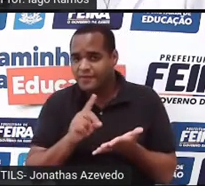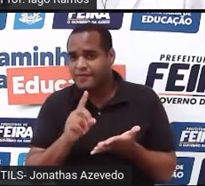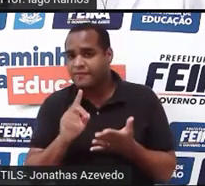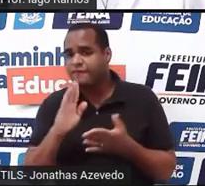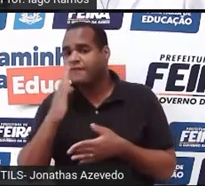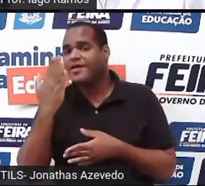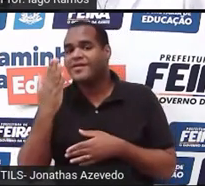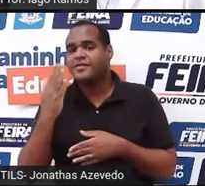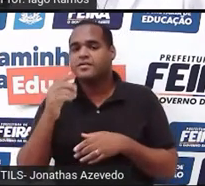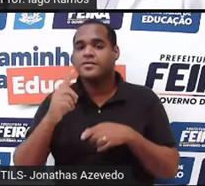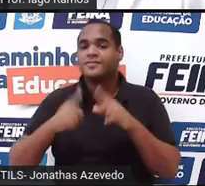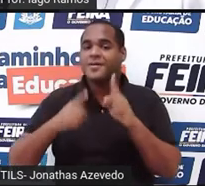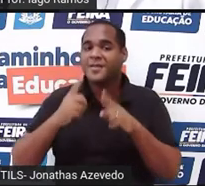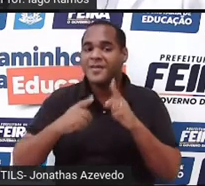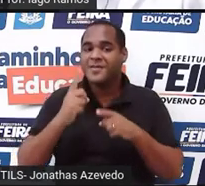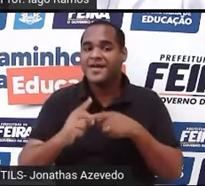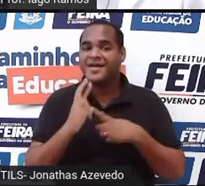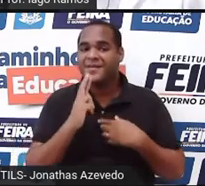que resposta